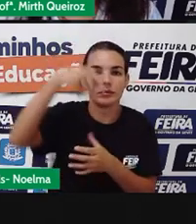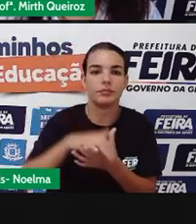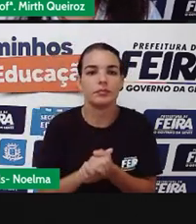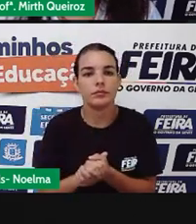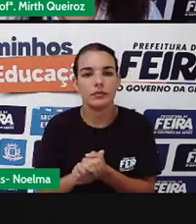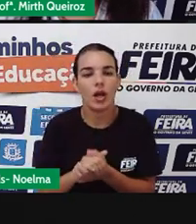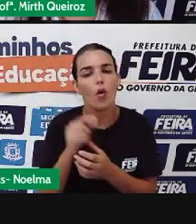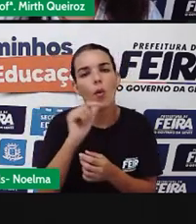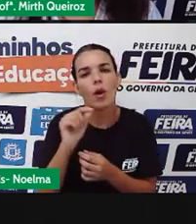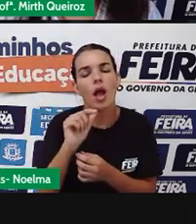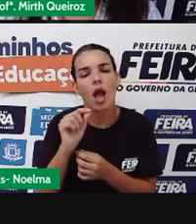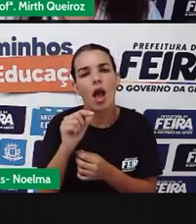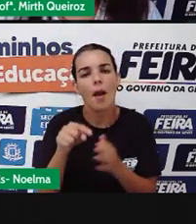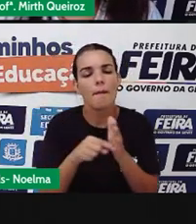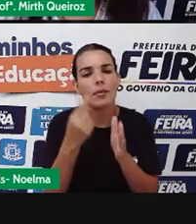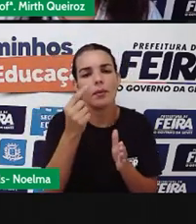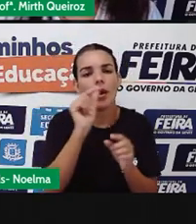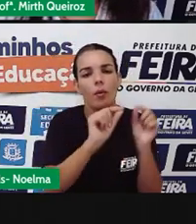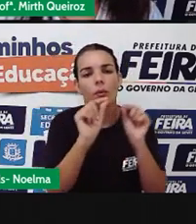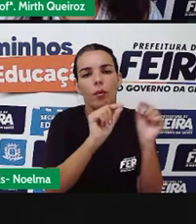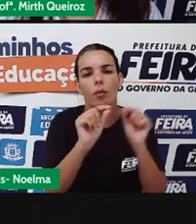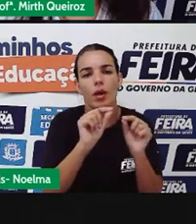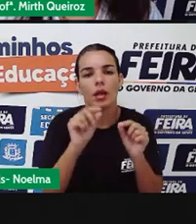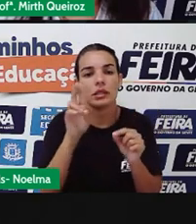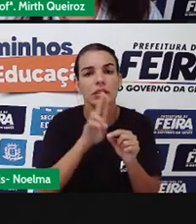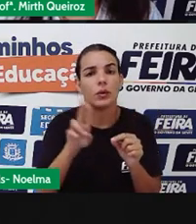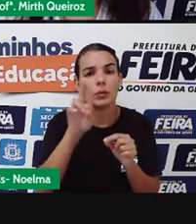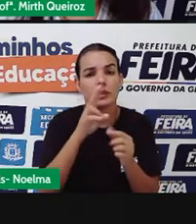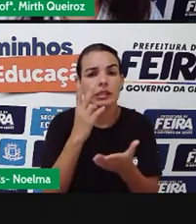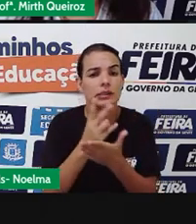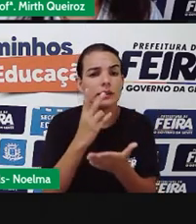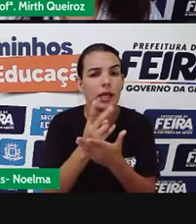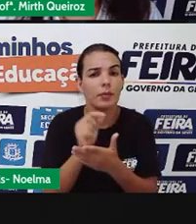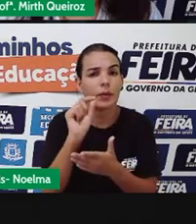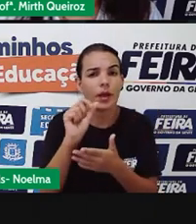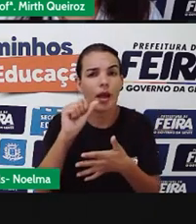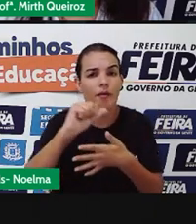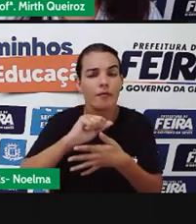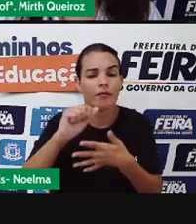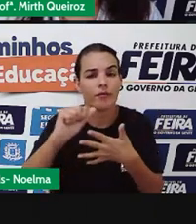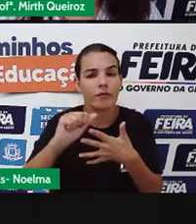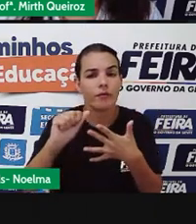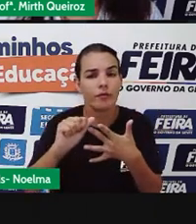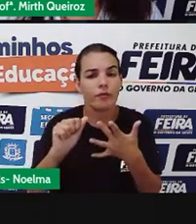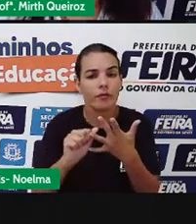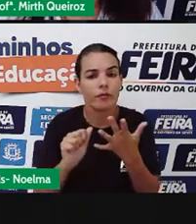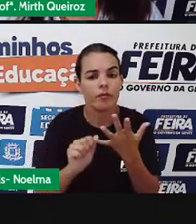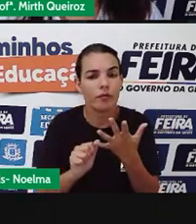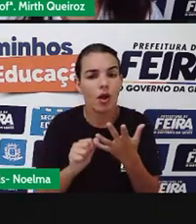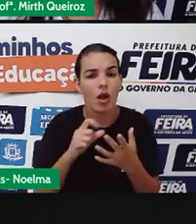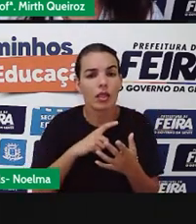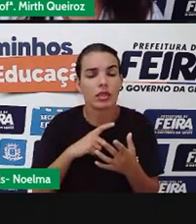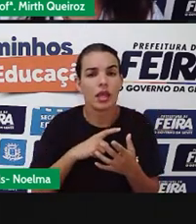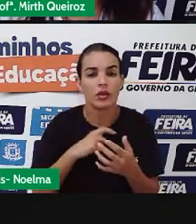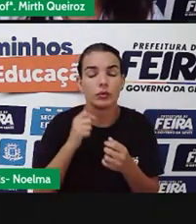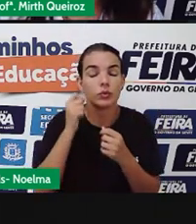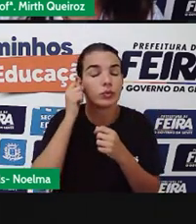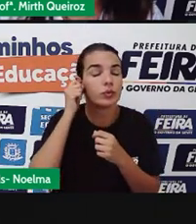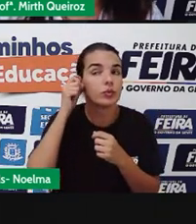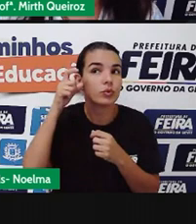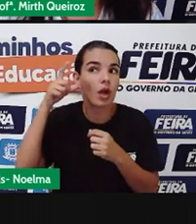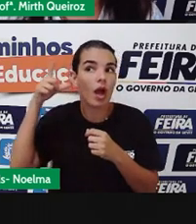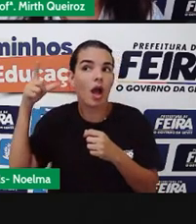Acento agudo usa-se sempre que a vogal tem som aberto. Por exemplo, café,